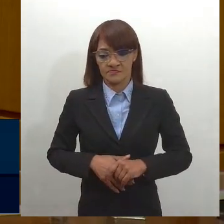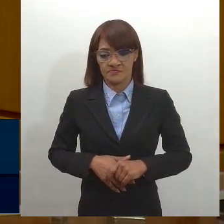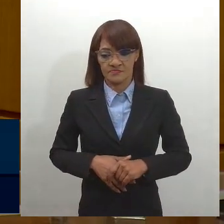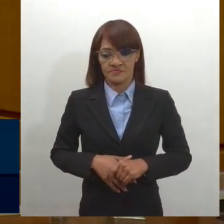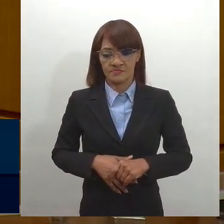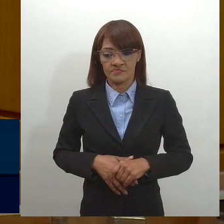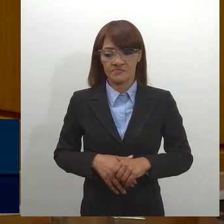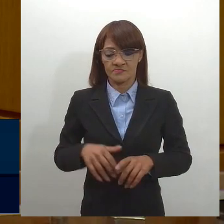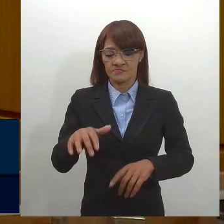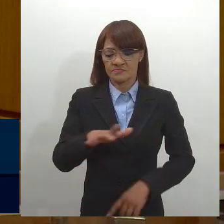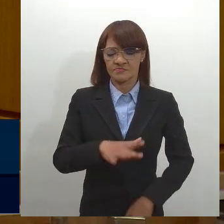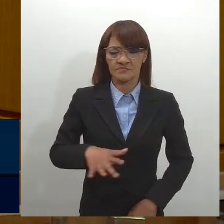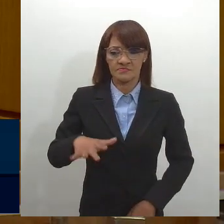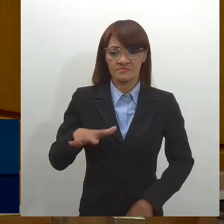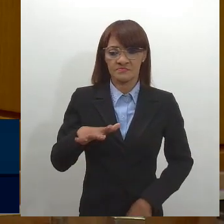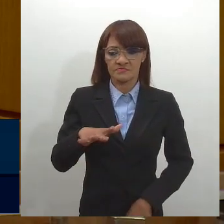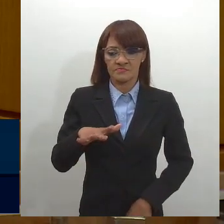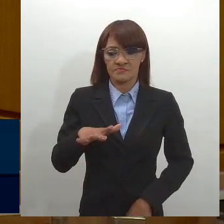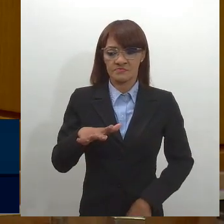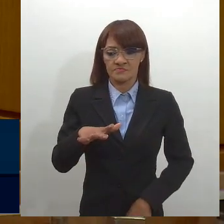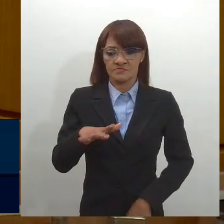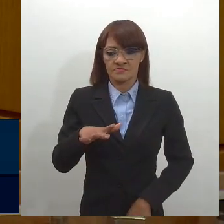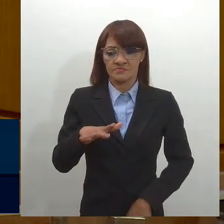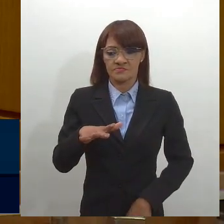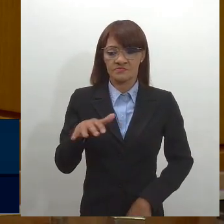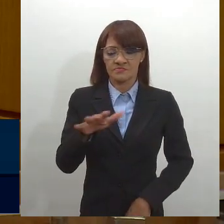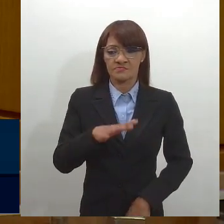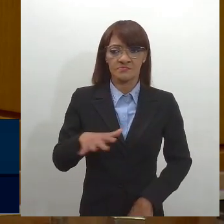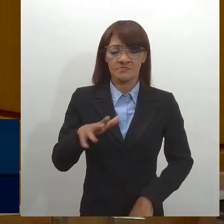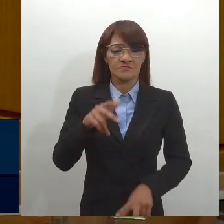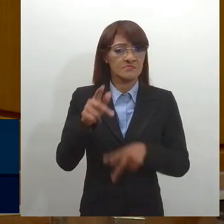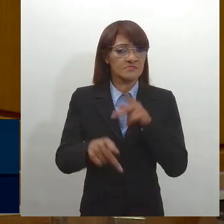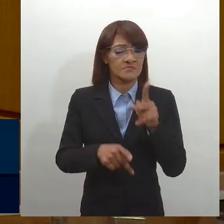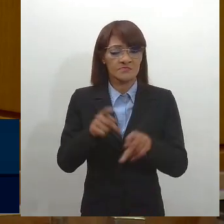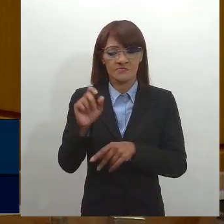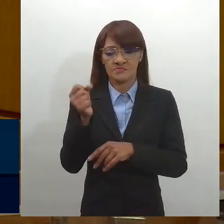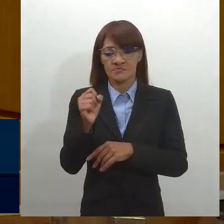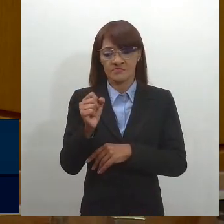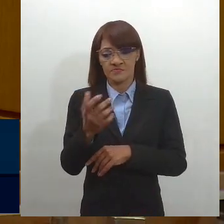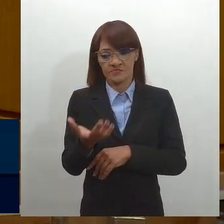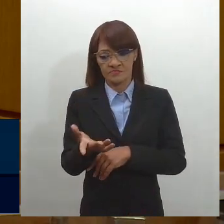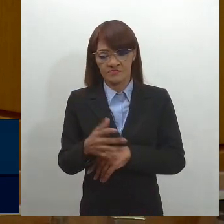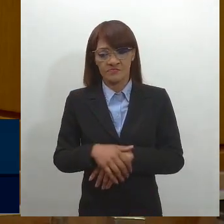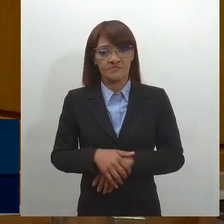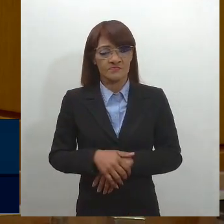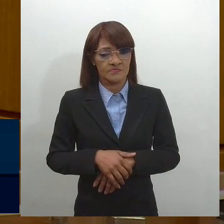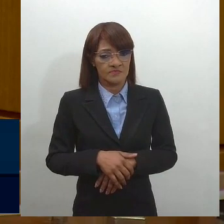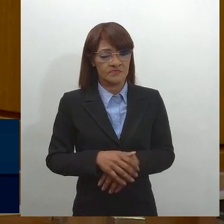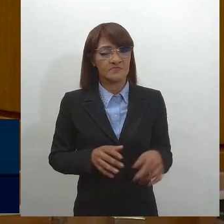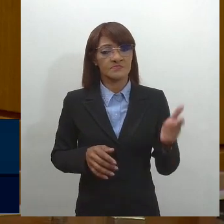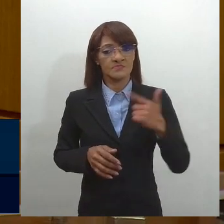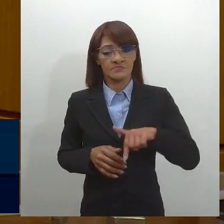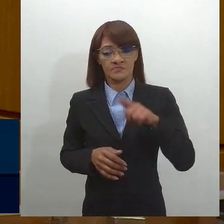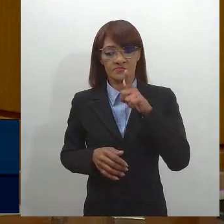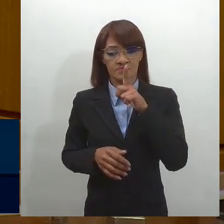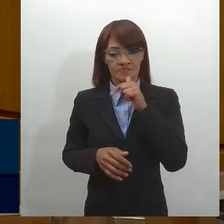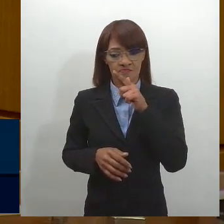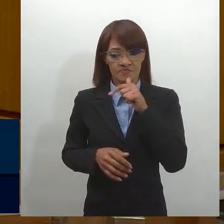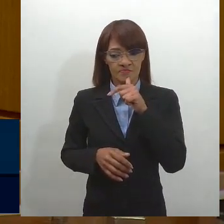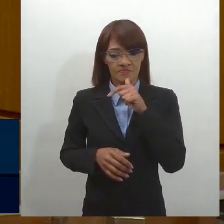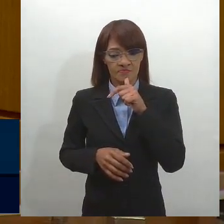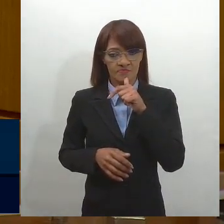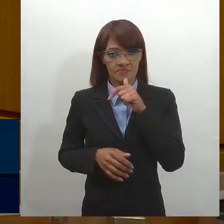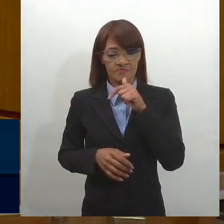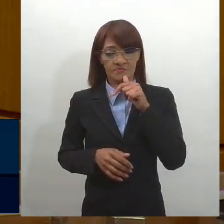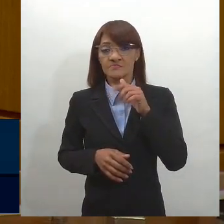extremamente sensível para a população sergipana como um todo, e aqui eu repito, em especial o Médio e o Alto Sertão, mas que